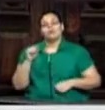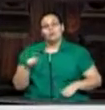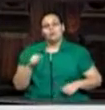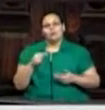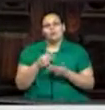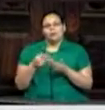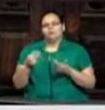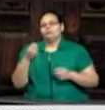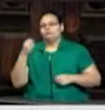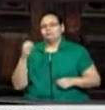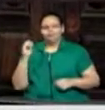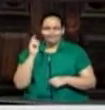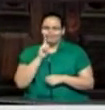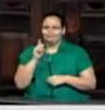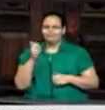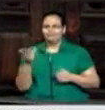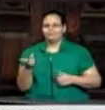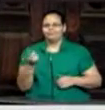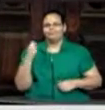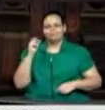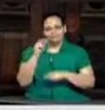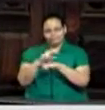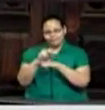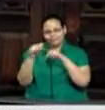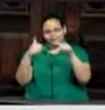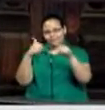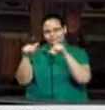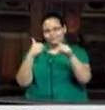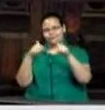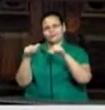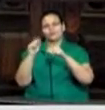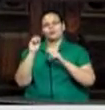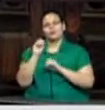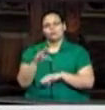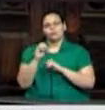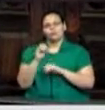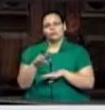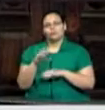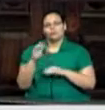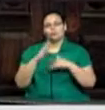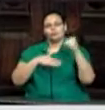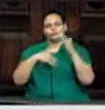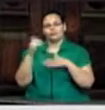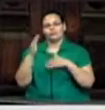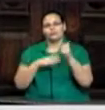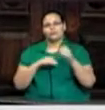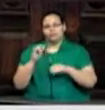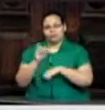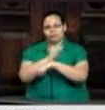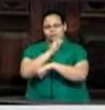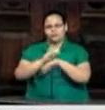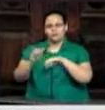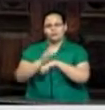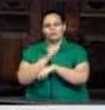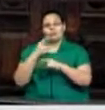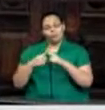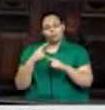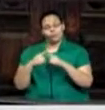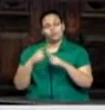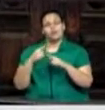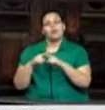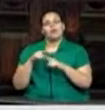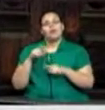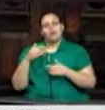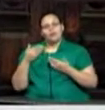qualidade, entrar no mundo do trabalho. A educação profissional, ela é estratégica porque ela